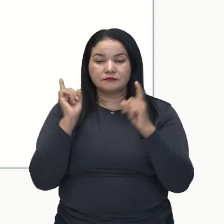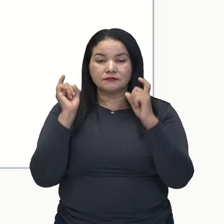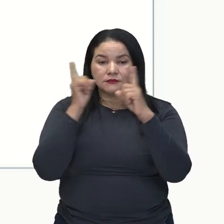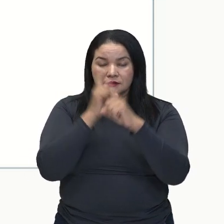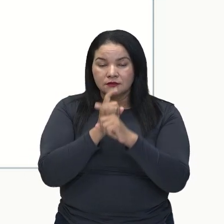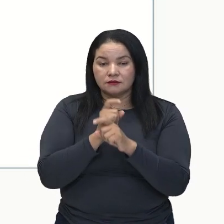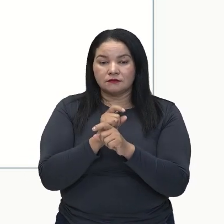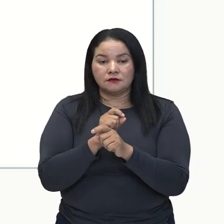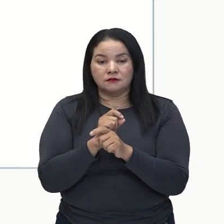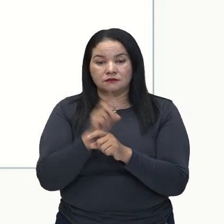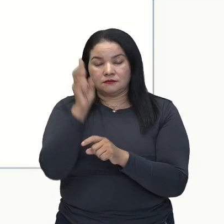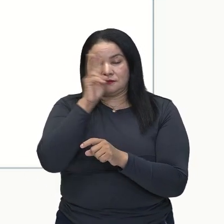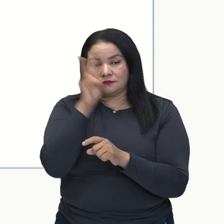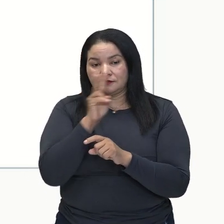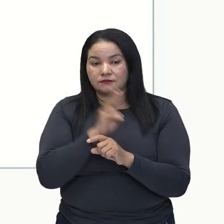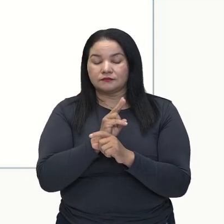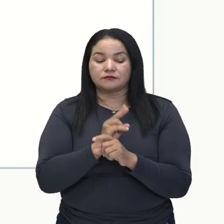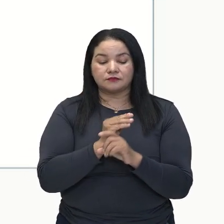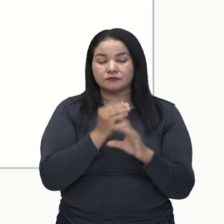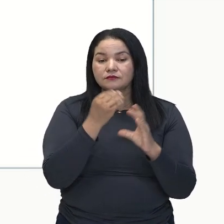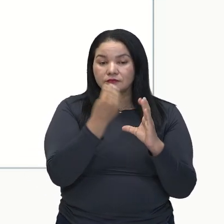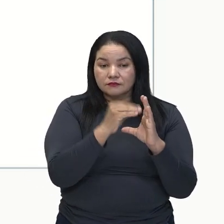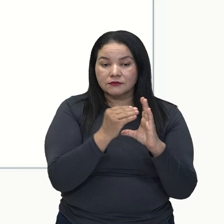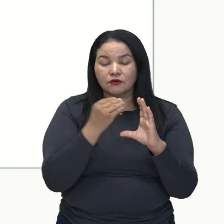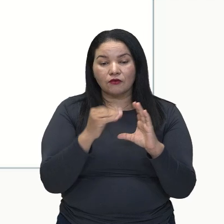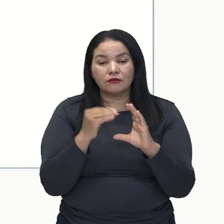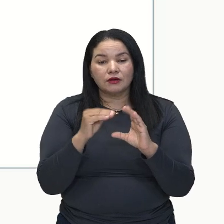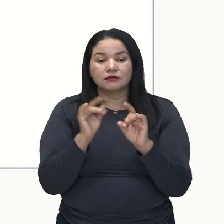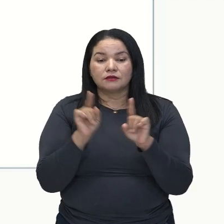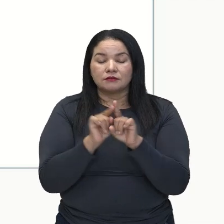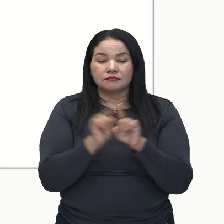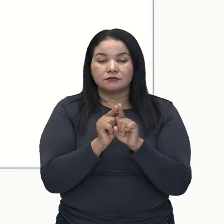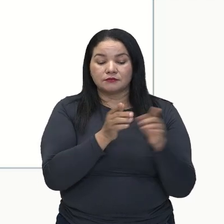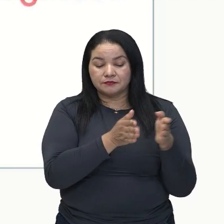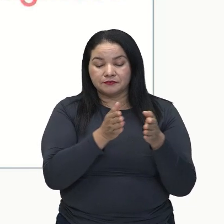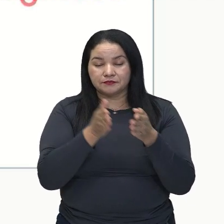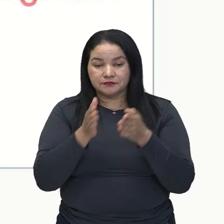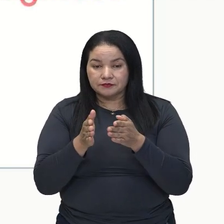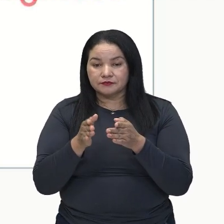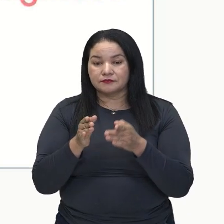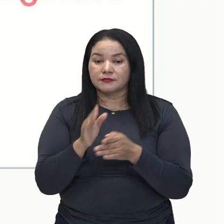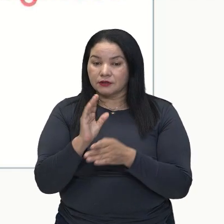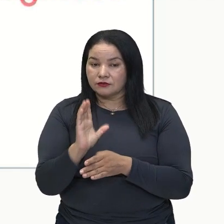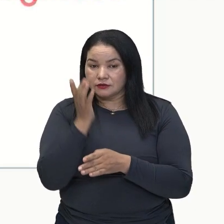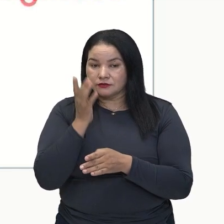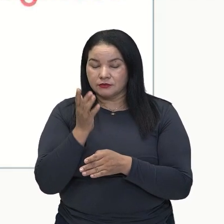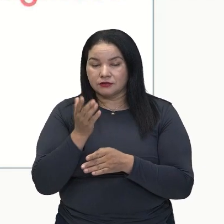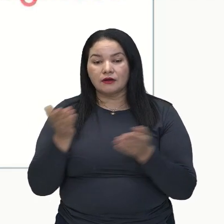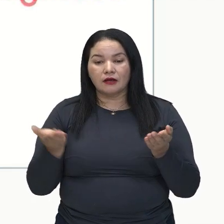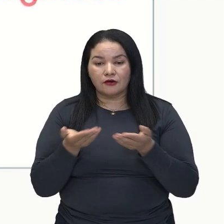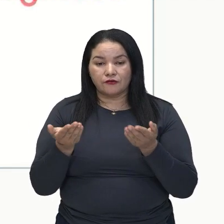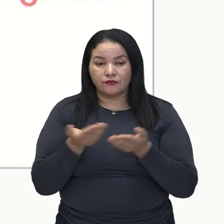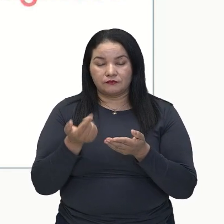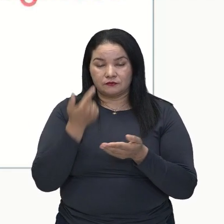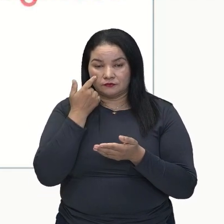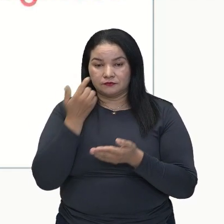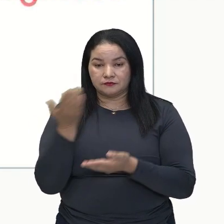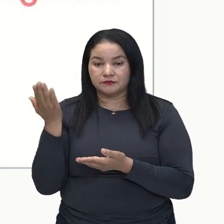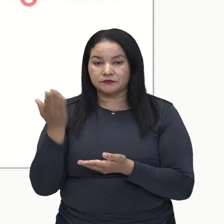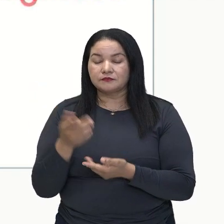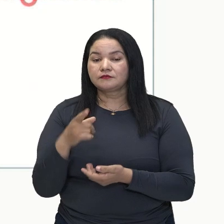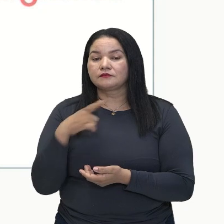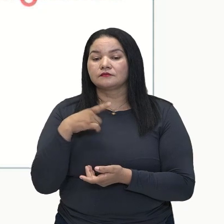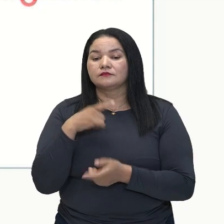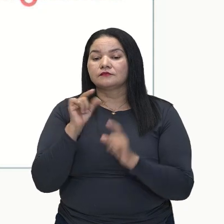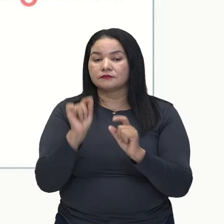forma que apresente tudo de forma objetiva e factual. Aqui eu já estou